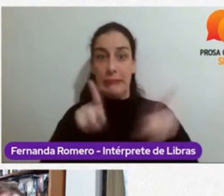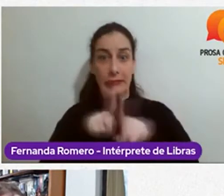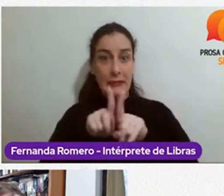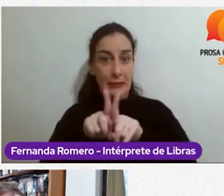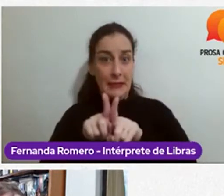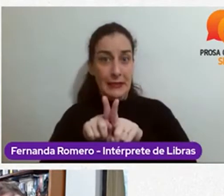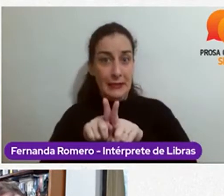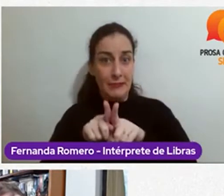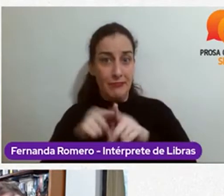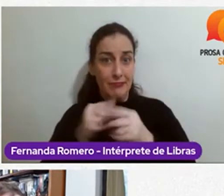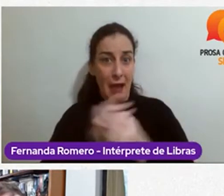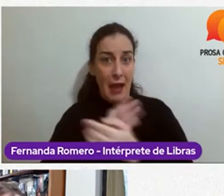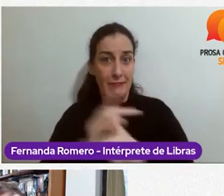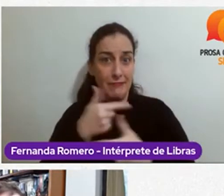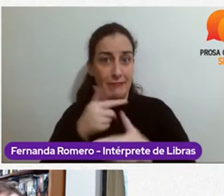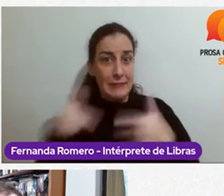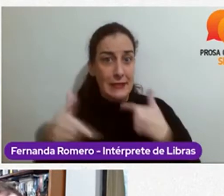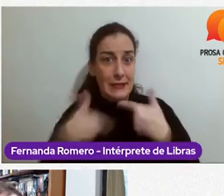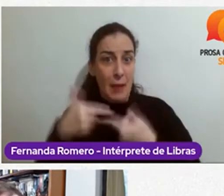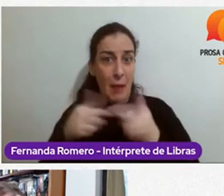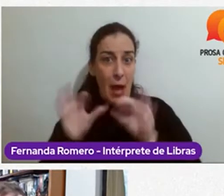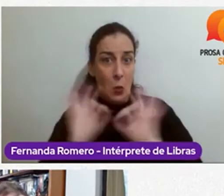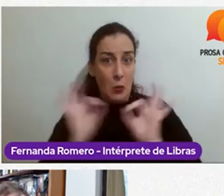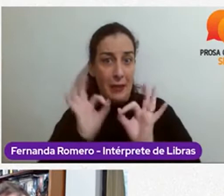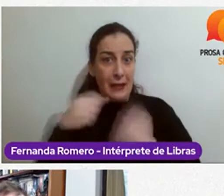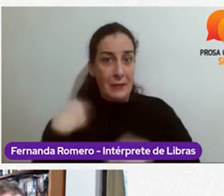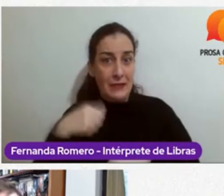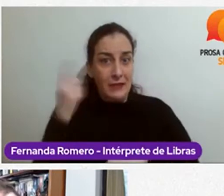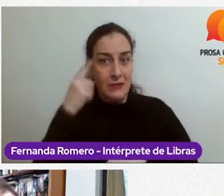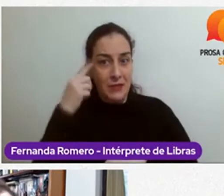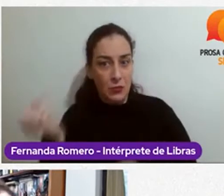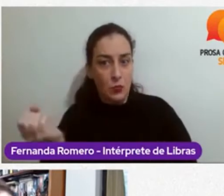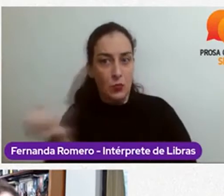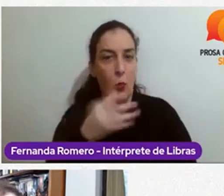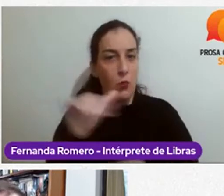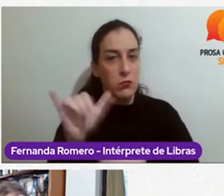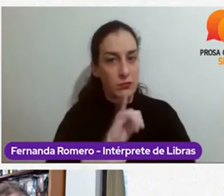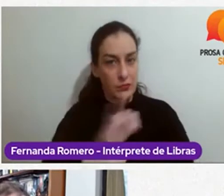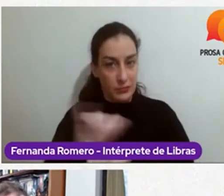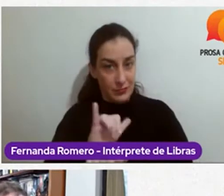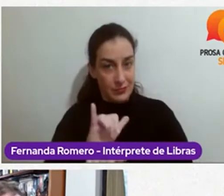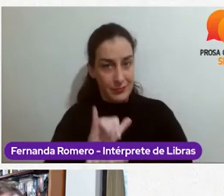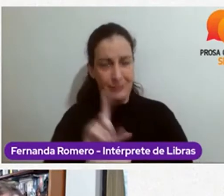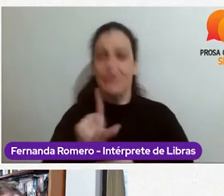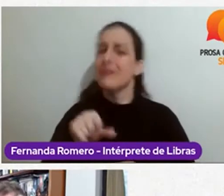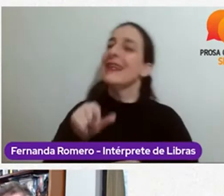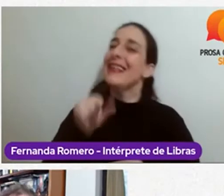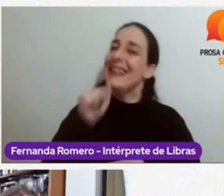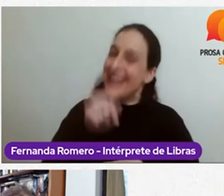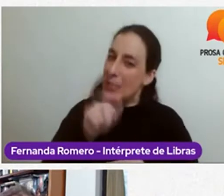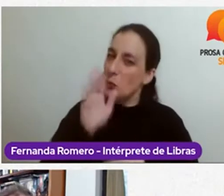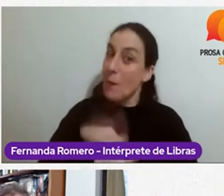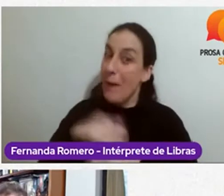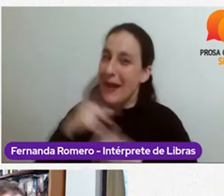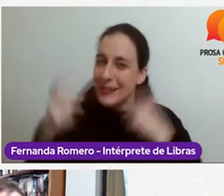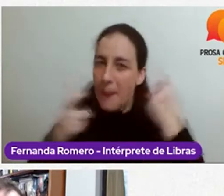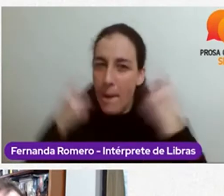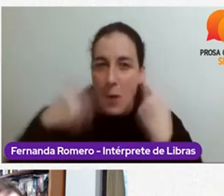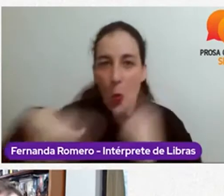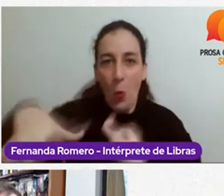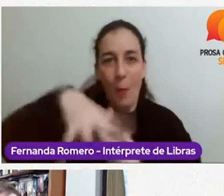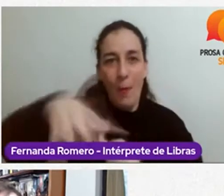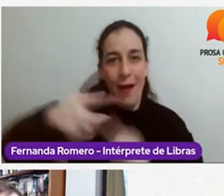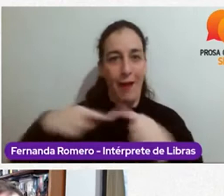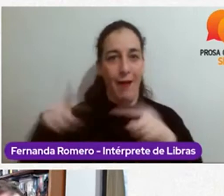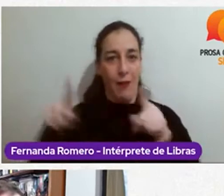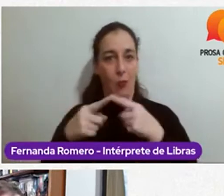que se reinventar, né, Tedi? É verdade, Roberta. E é uma das coisas que mais preocupa o mercado da música, digamos